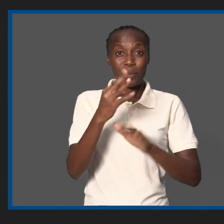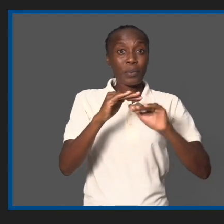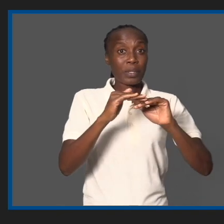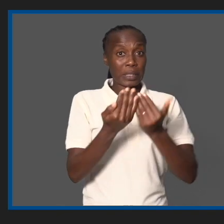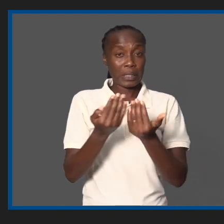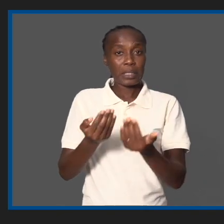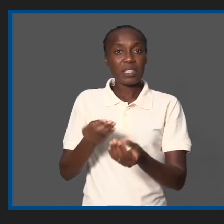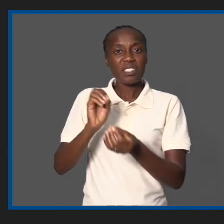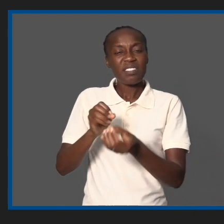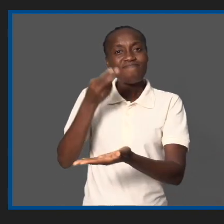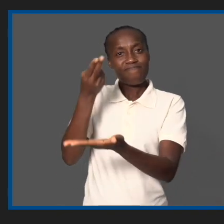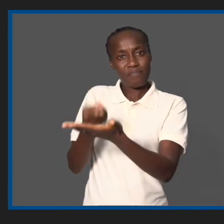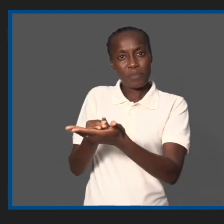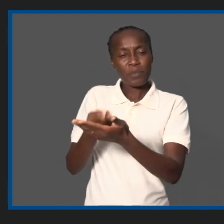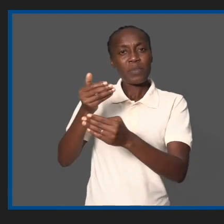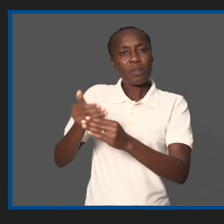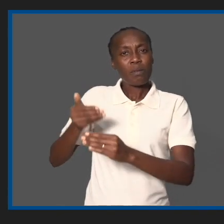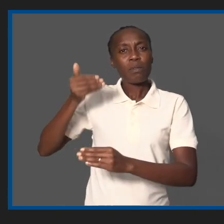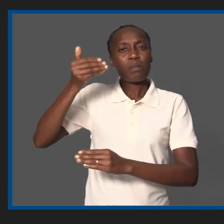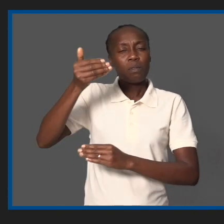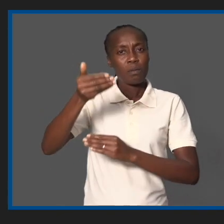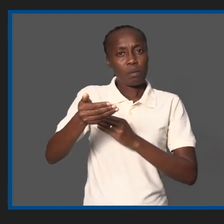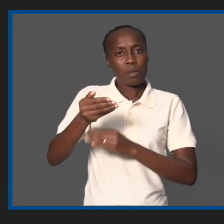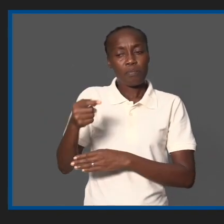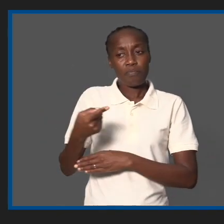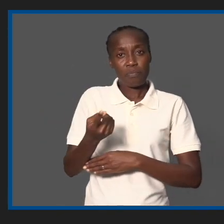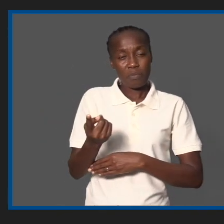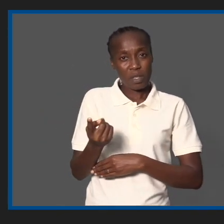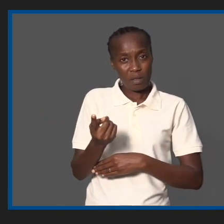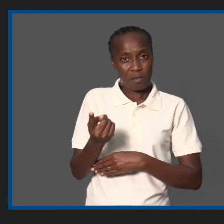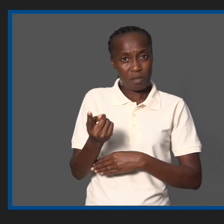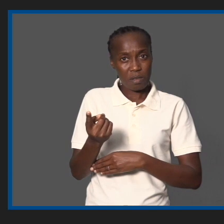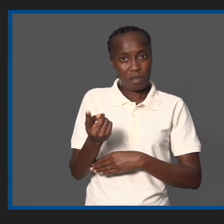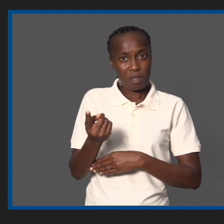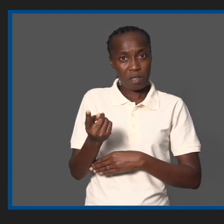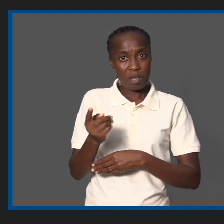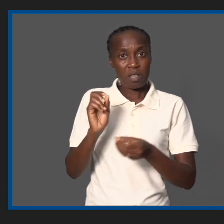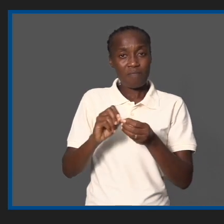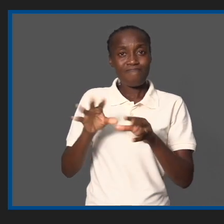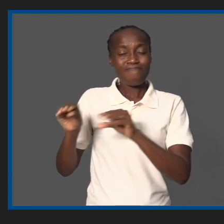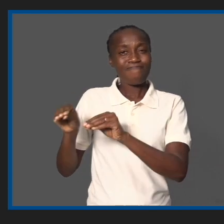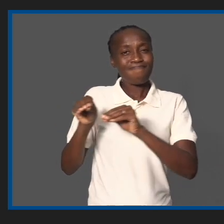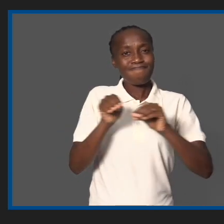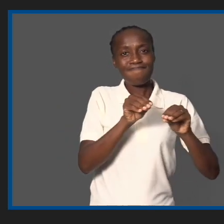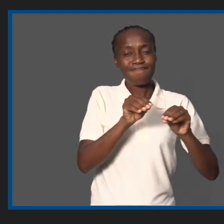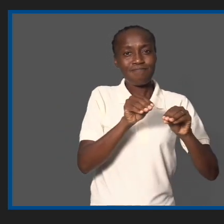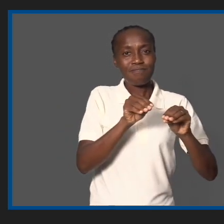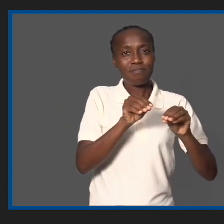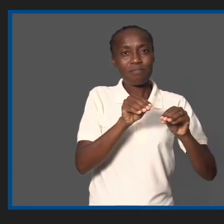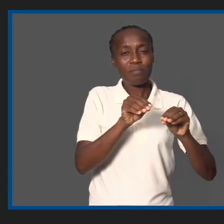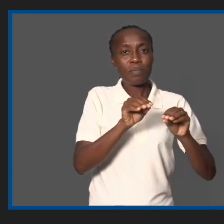dias. Então, depois, eles tiveram que me transferir